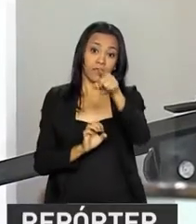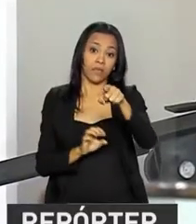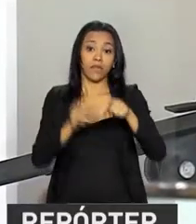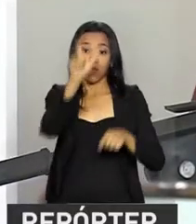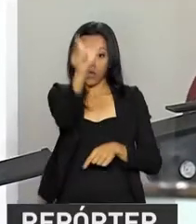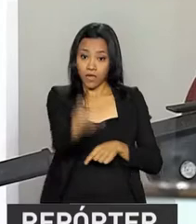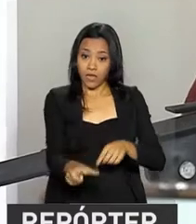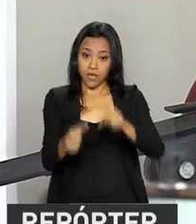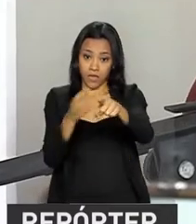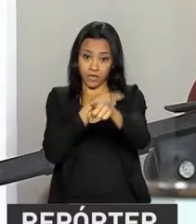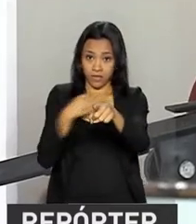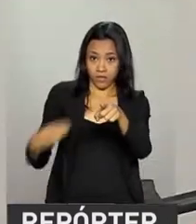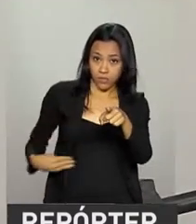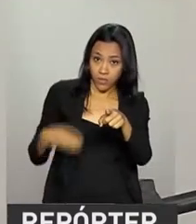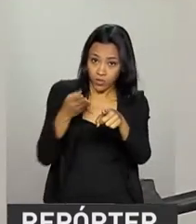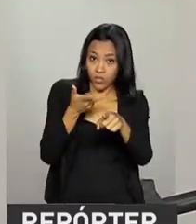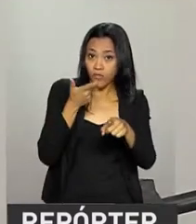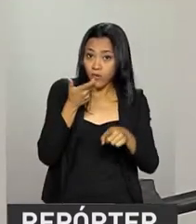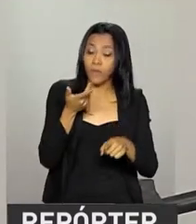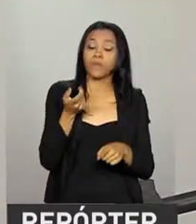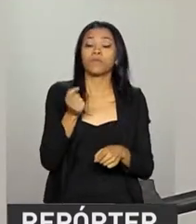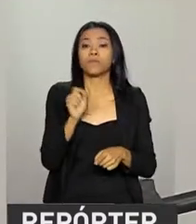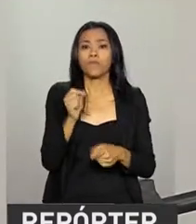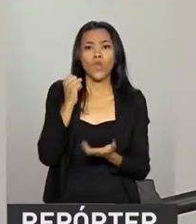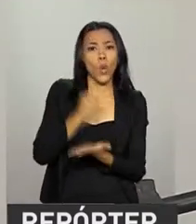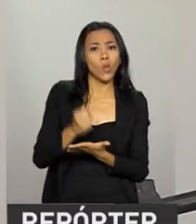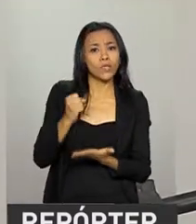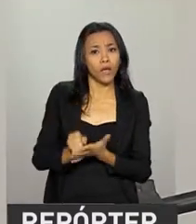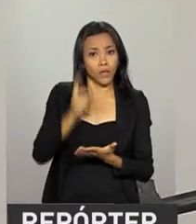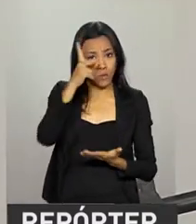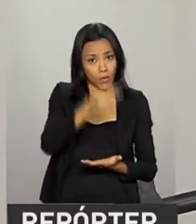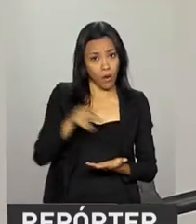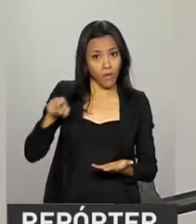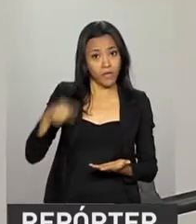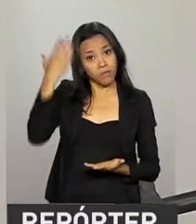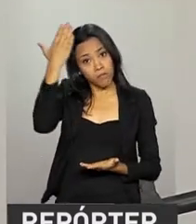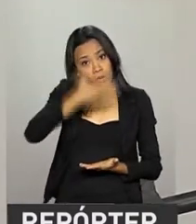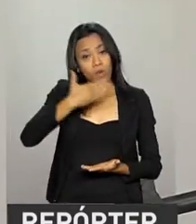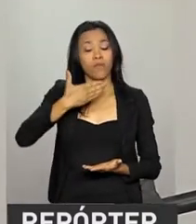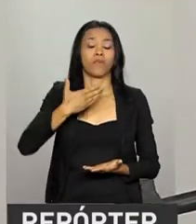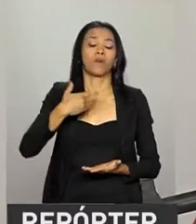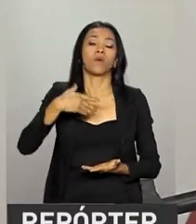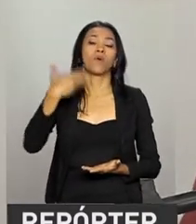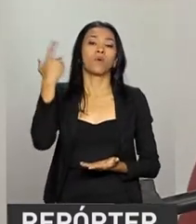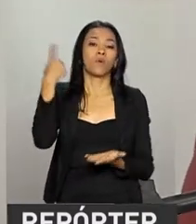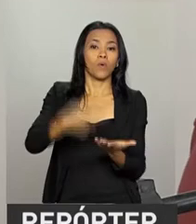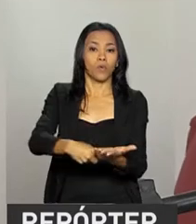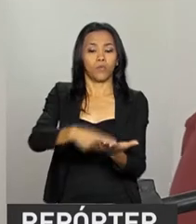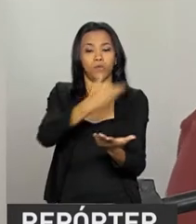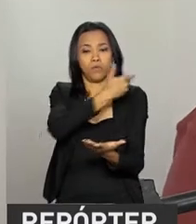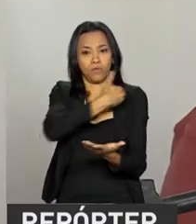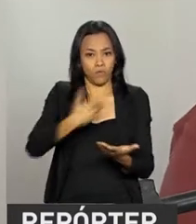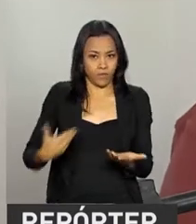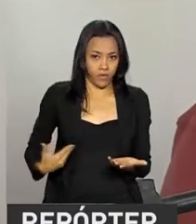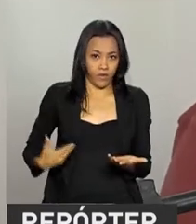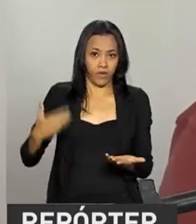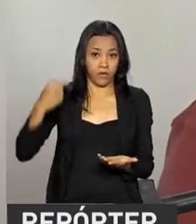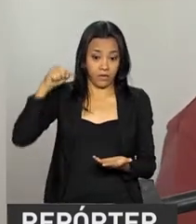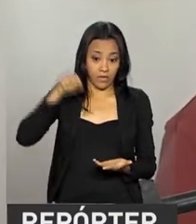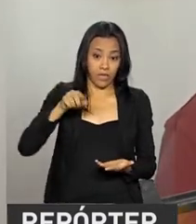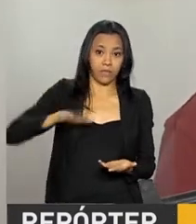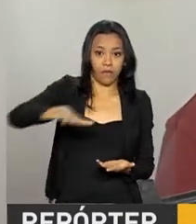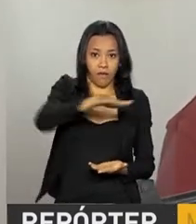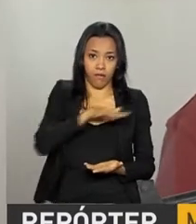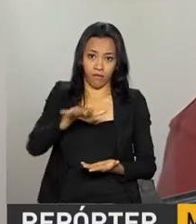da República, Moreira Franco, contratos como este mostram o compromisso do governo com o setor produtivo. Nós